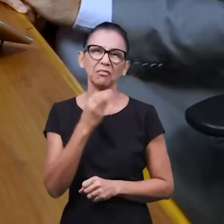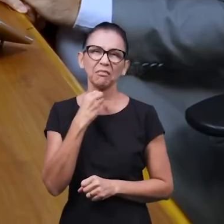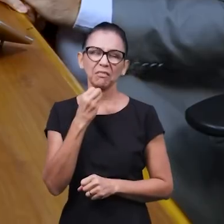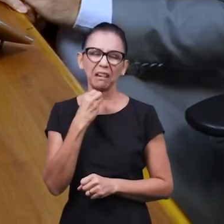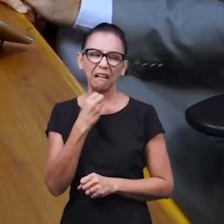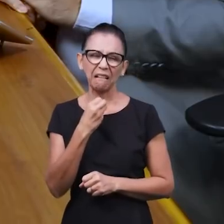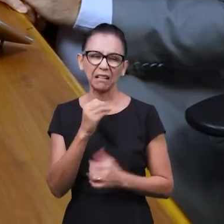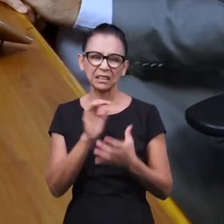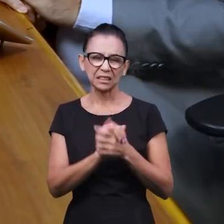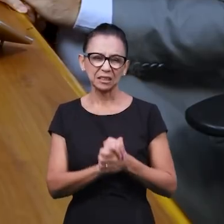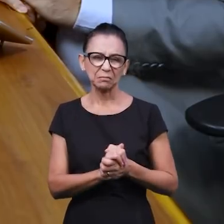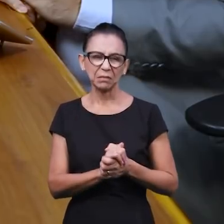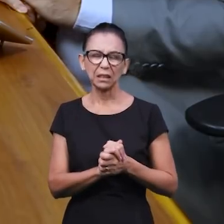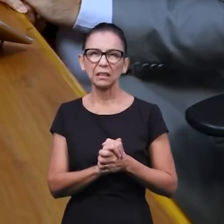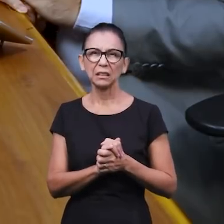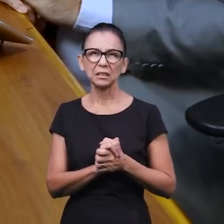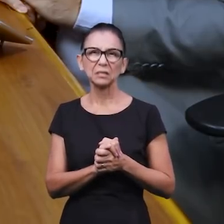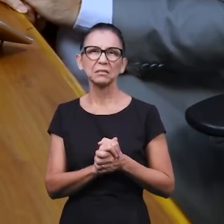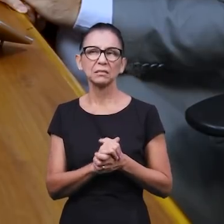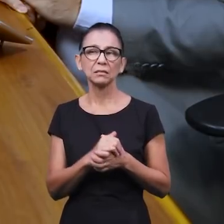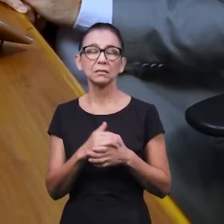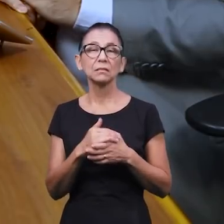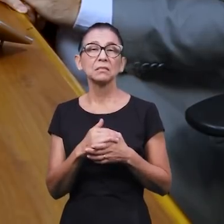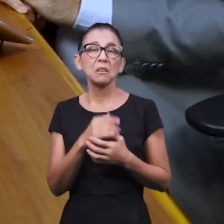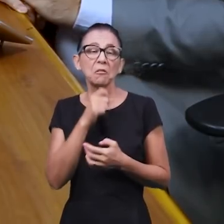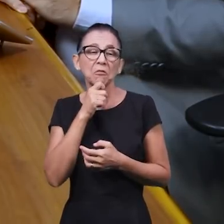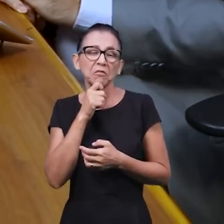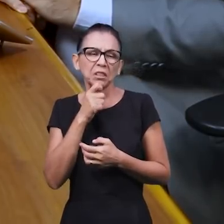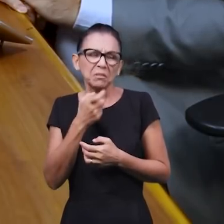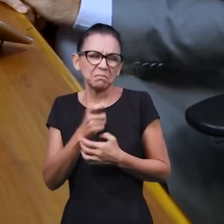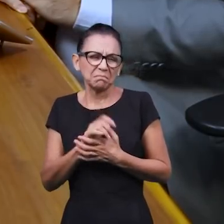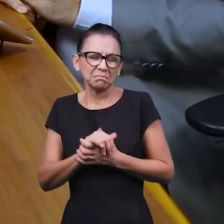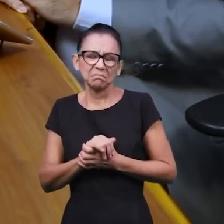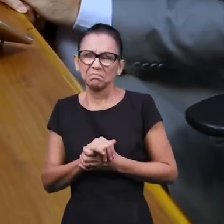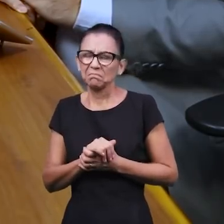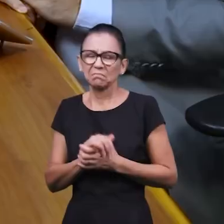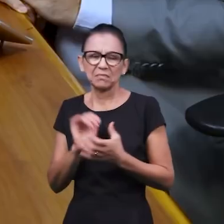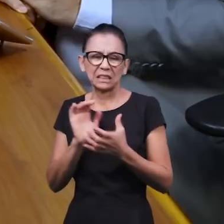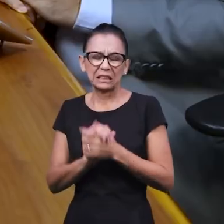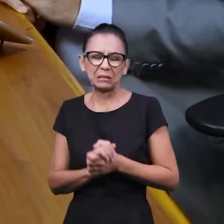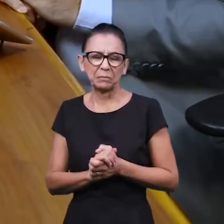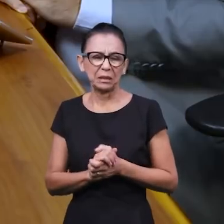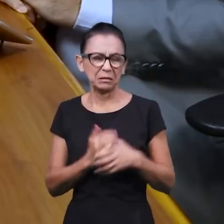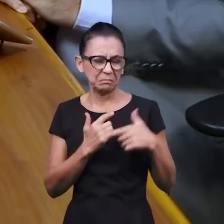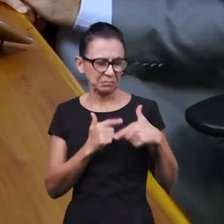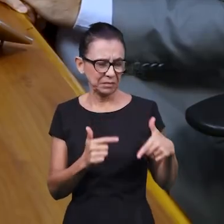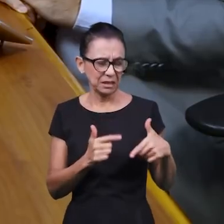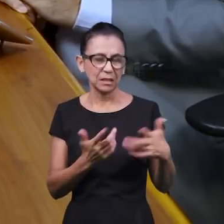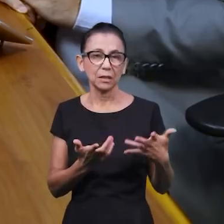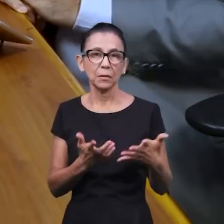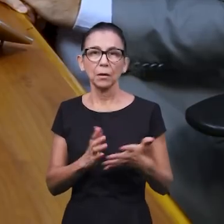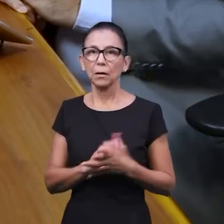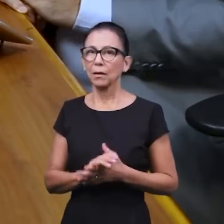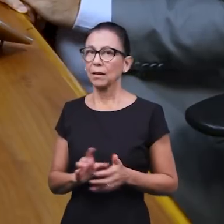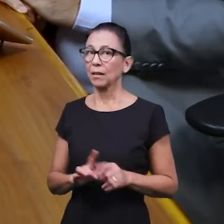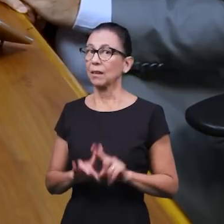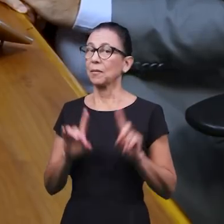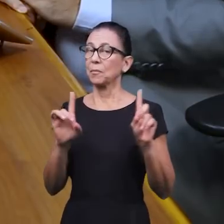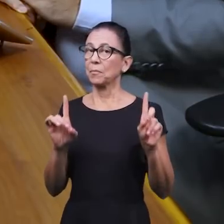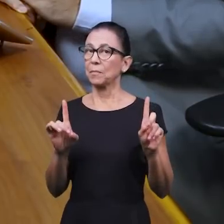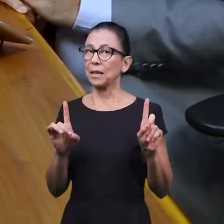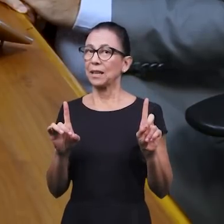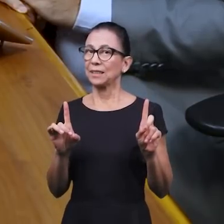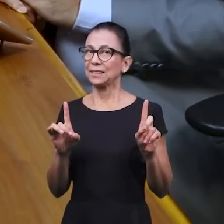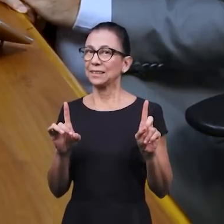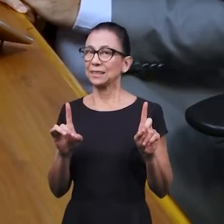né? Às vezes o tempo faz isso. O que acontece? Mas Jesus estava presente no casamento. Jesus estava presente no